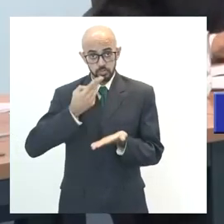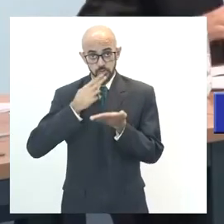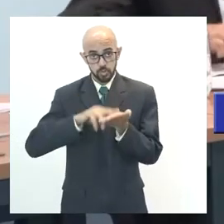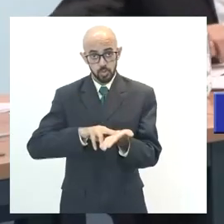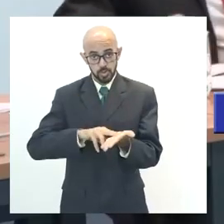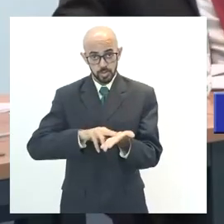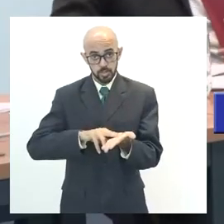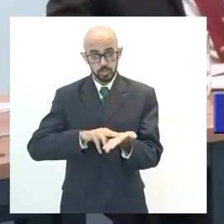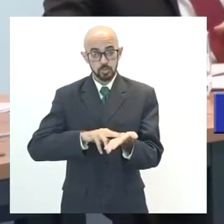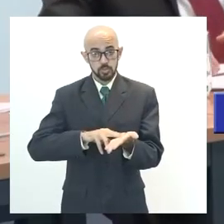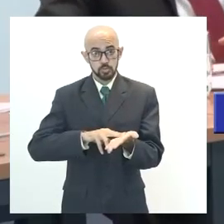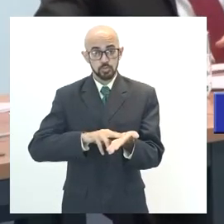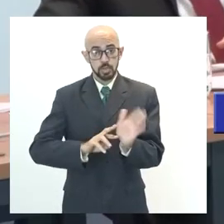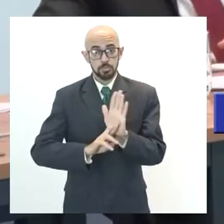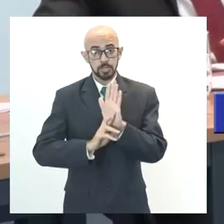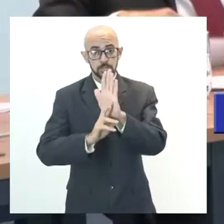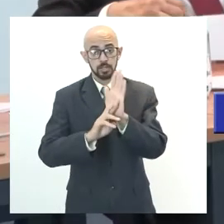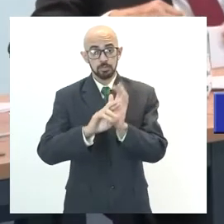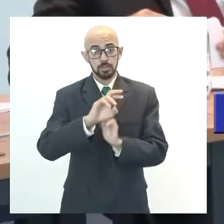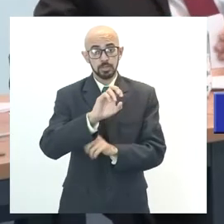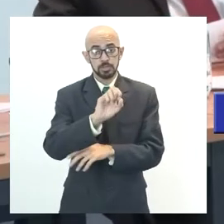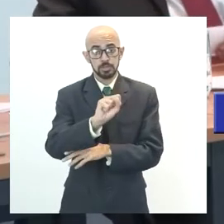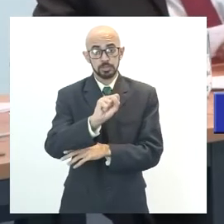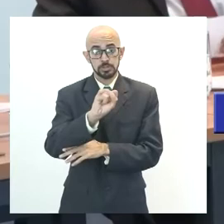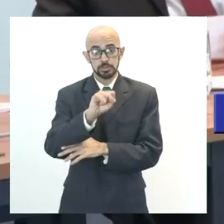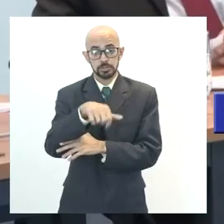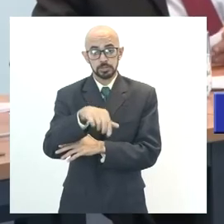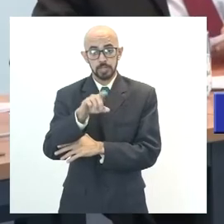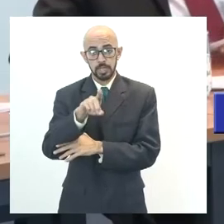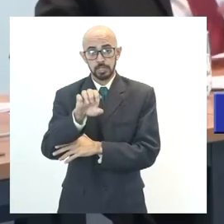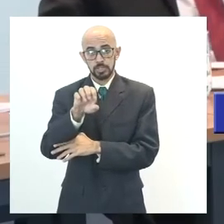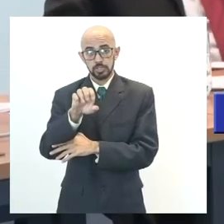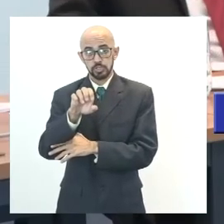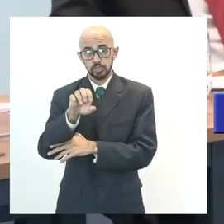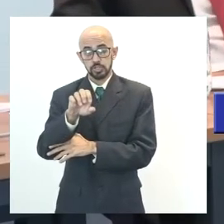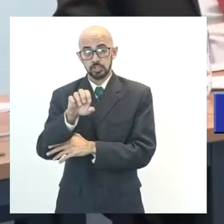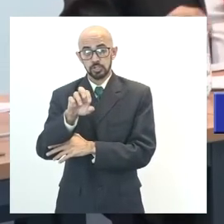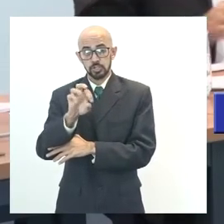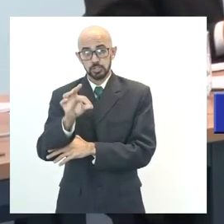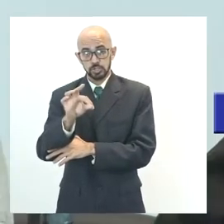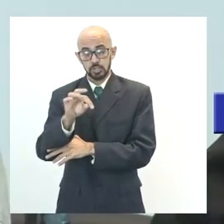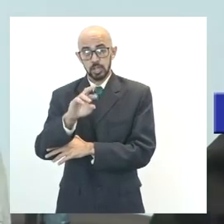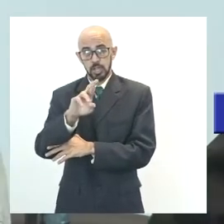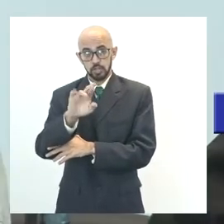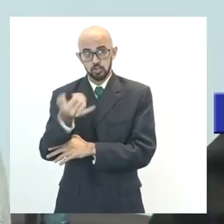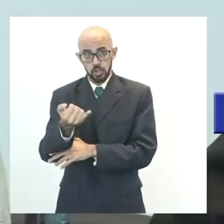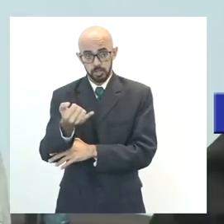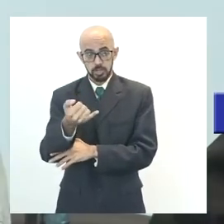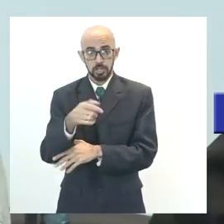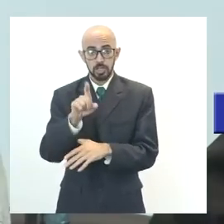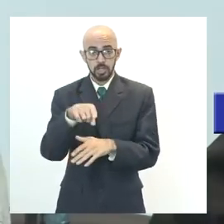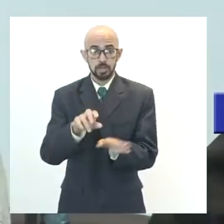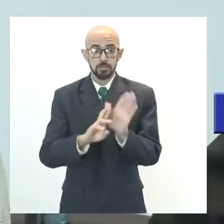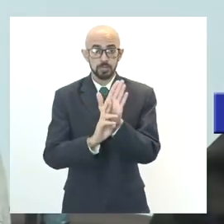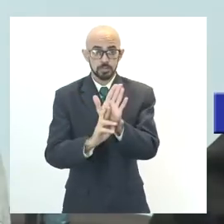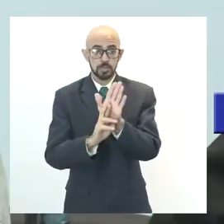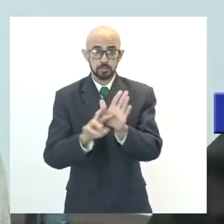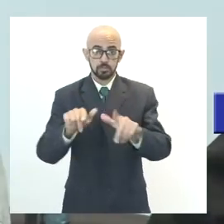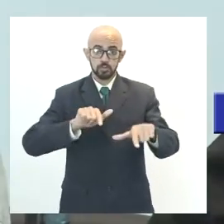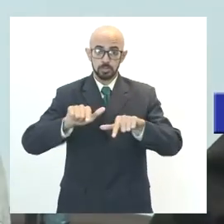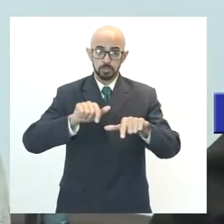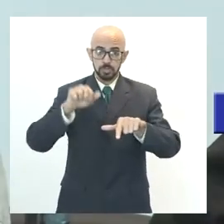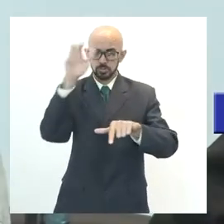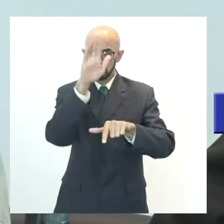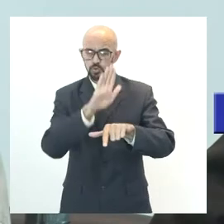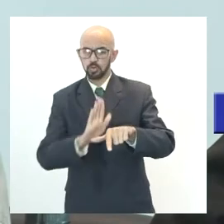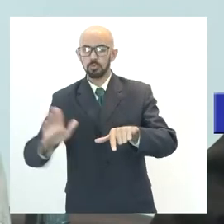pela sintect-rj que a central dos trabalhadores e trabalhadores do Rio de Janeiro Brasil é com